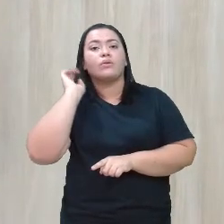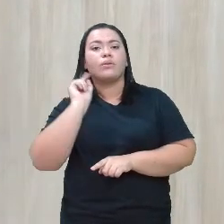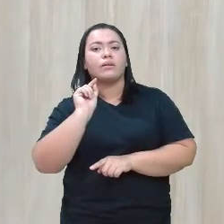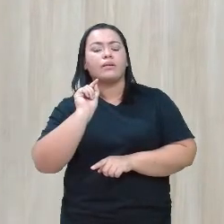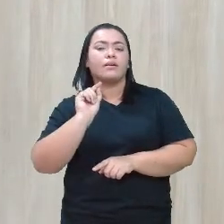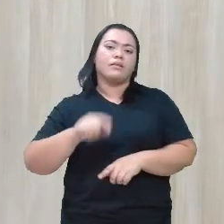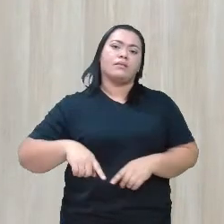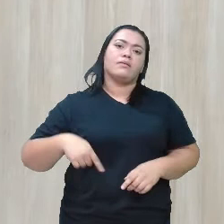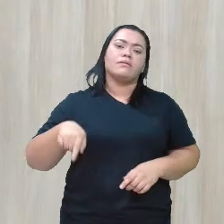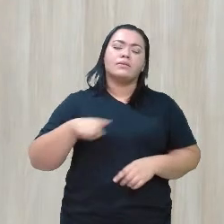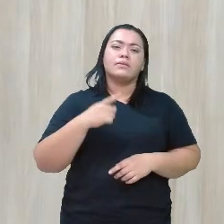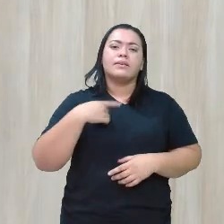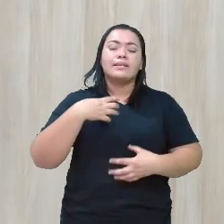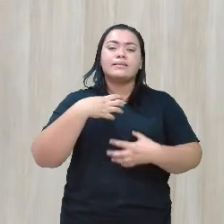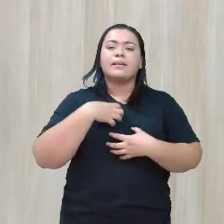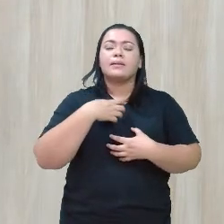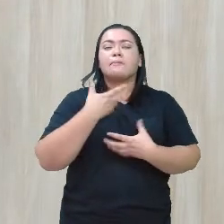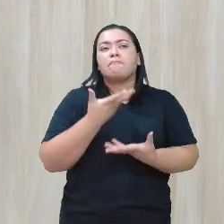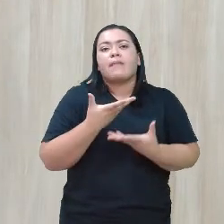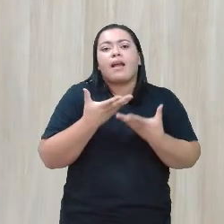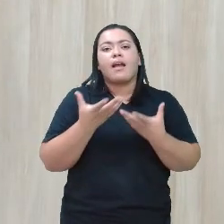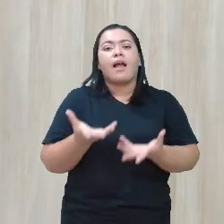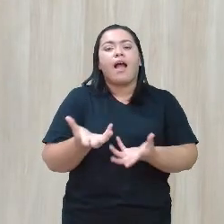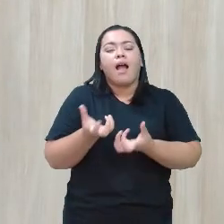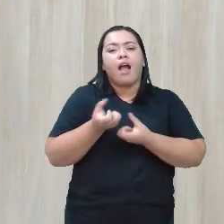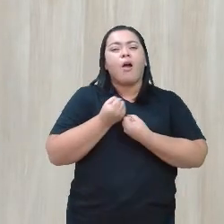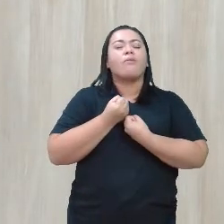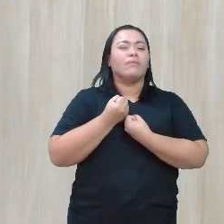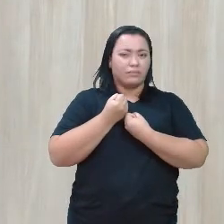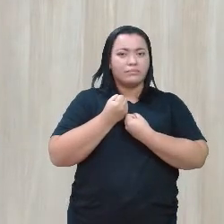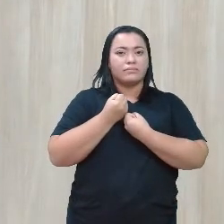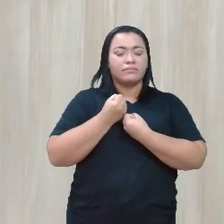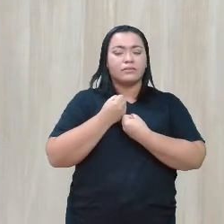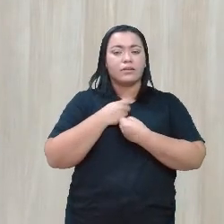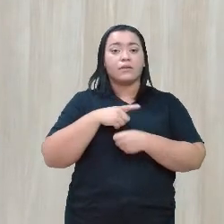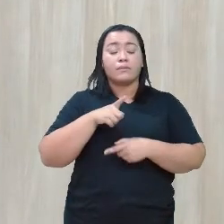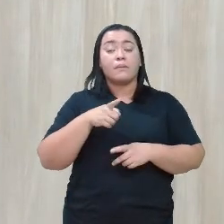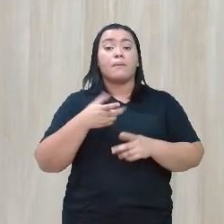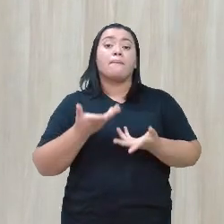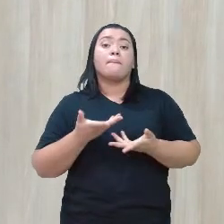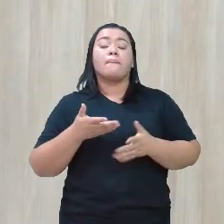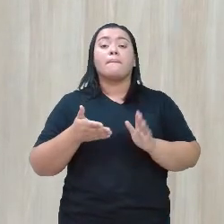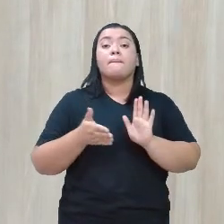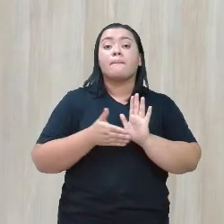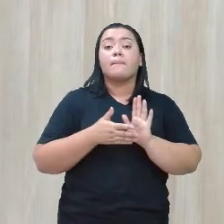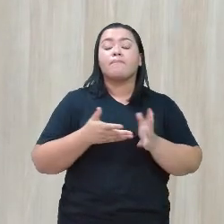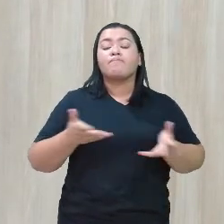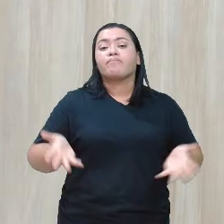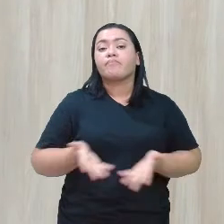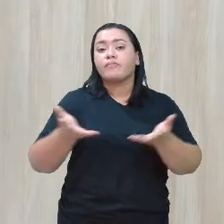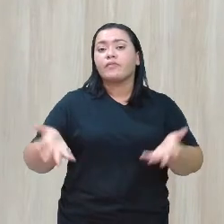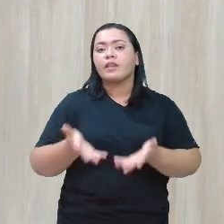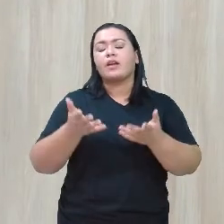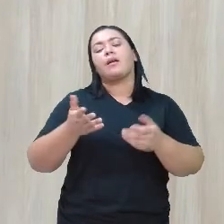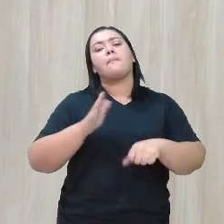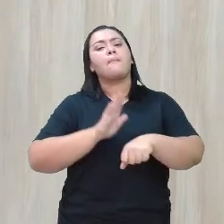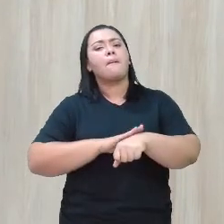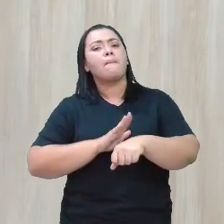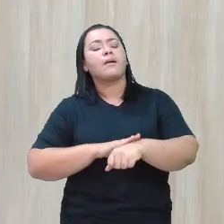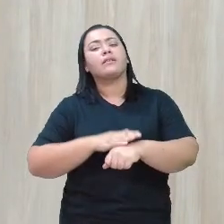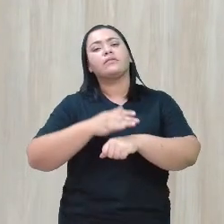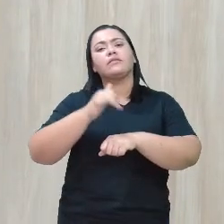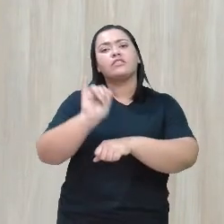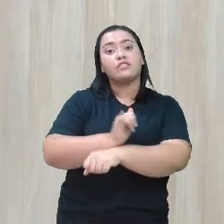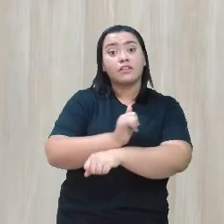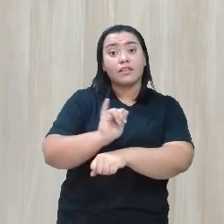que você se sente acolhido, na medida que você propicia momentos, estratégias, né,